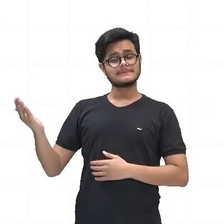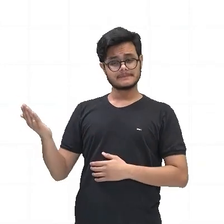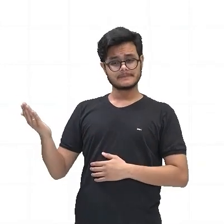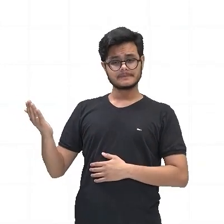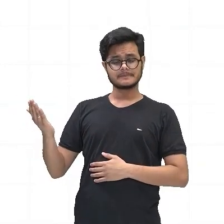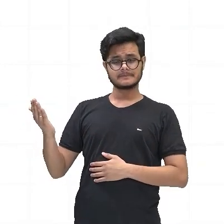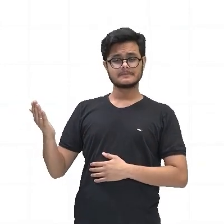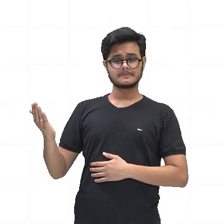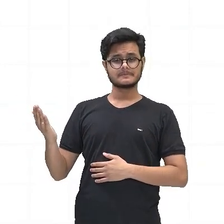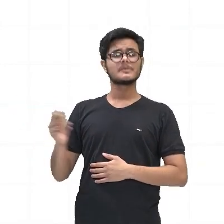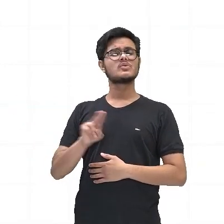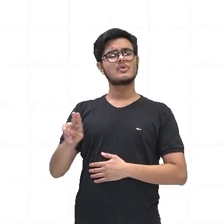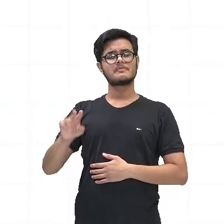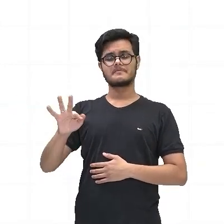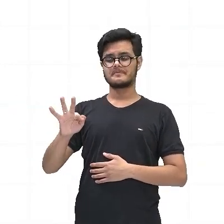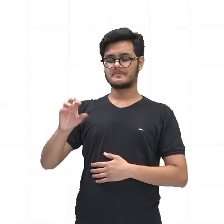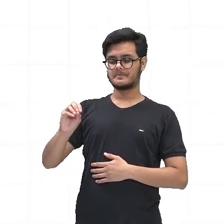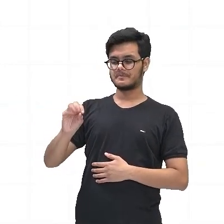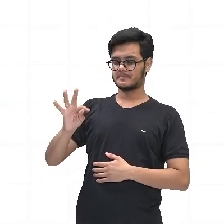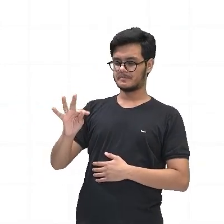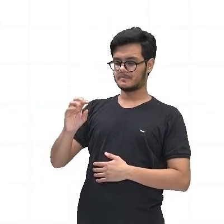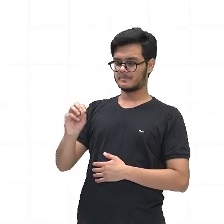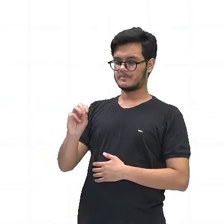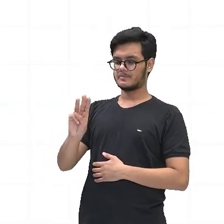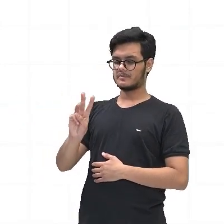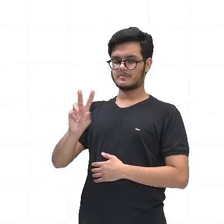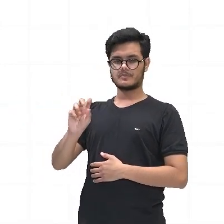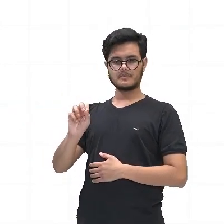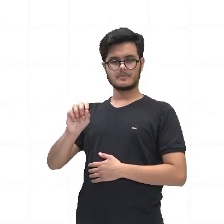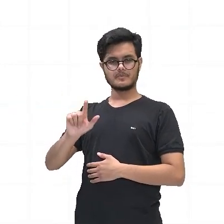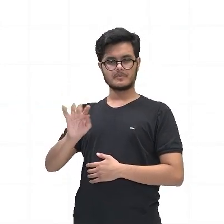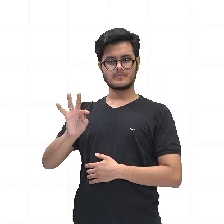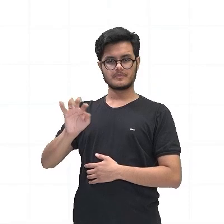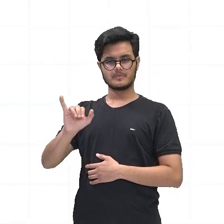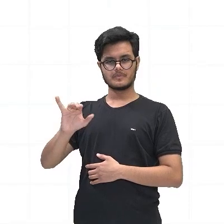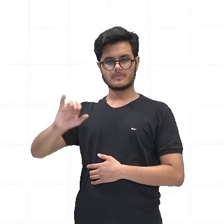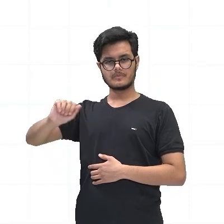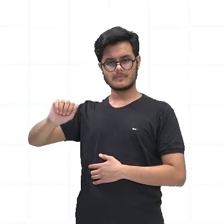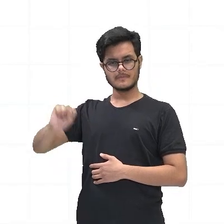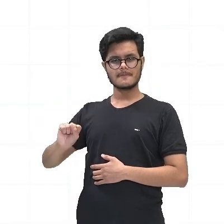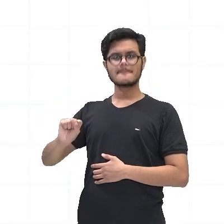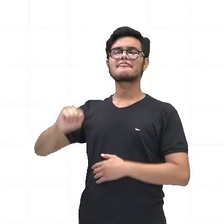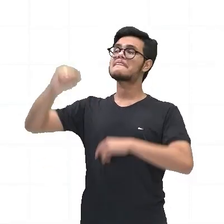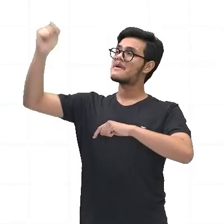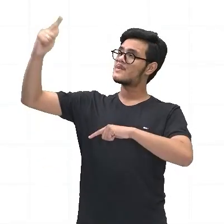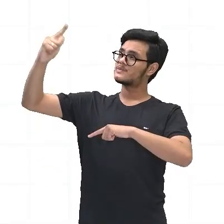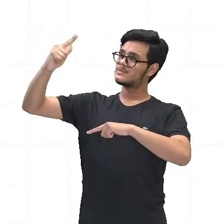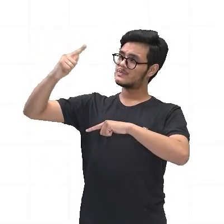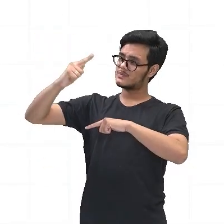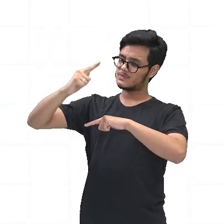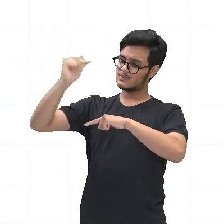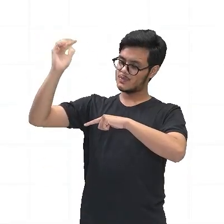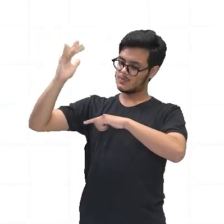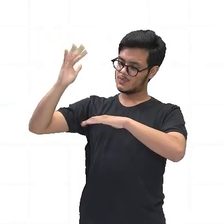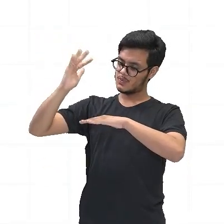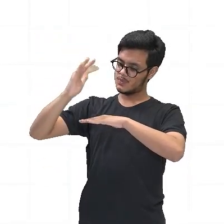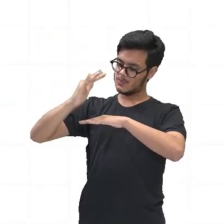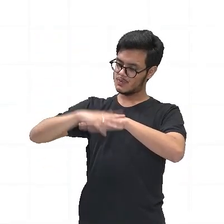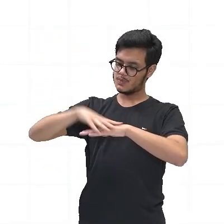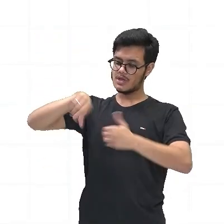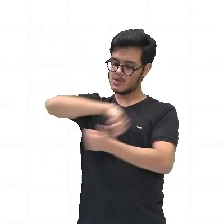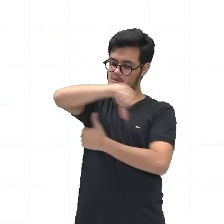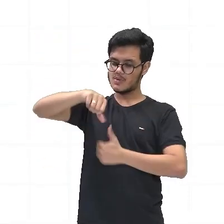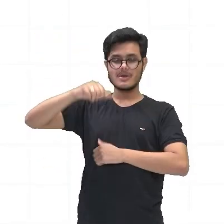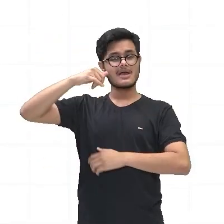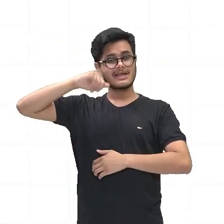chamadas fotovoltaicas, elas transformam a energia luminosa em energia elétrica, certo? Mas algumas